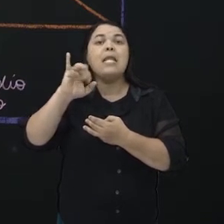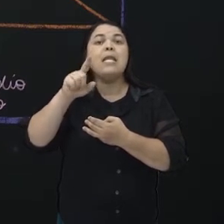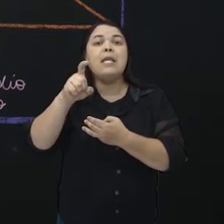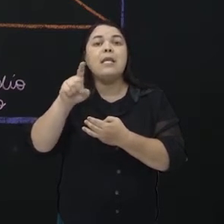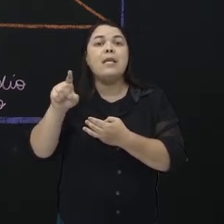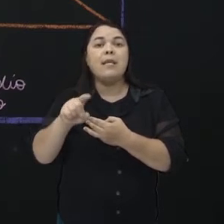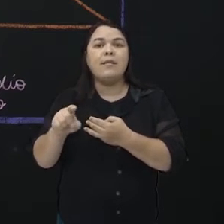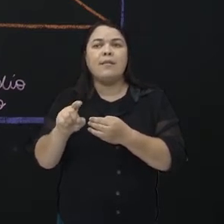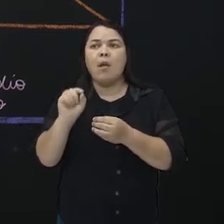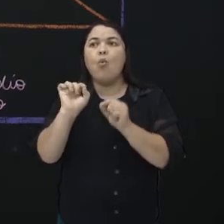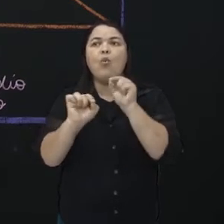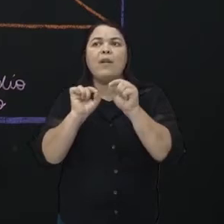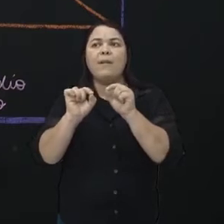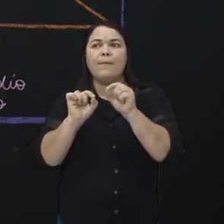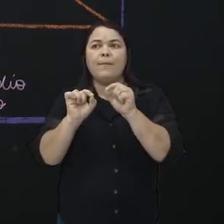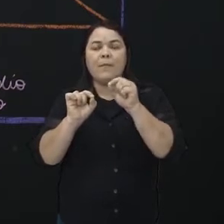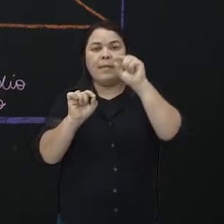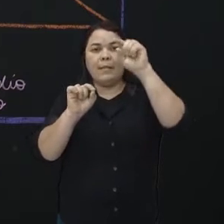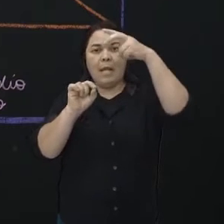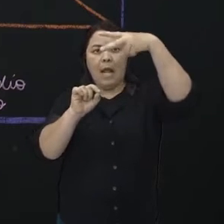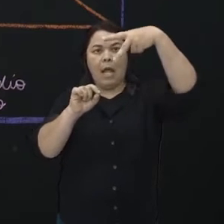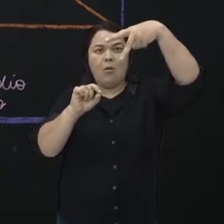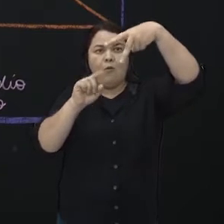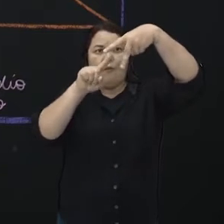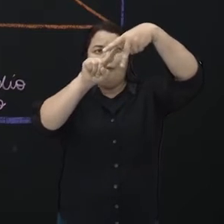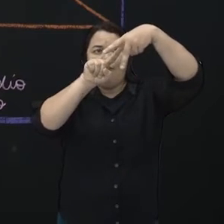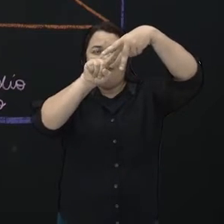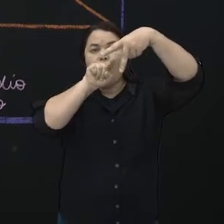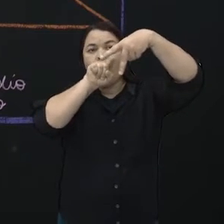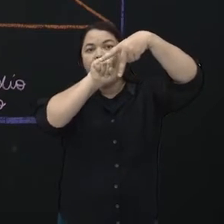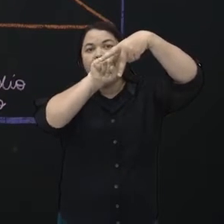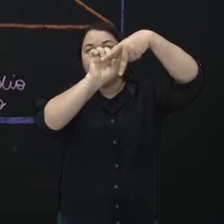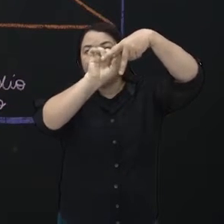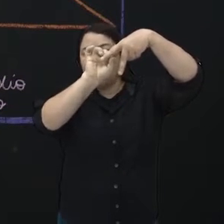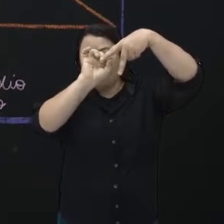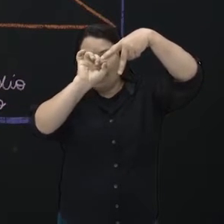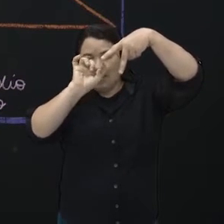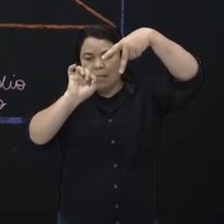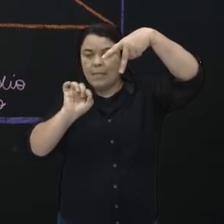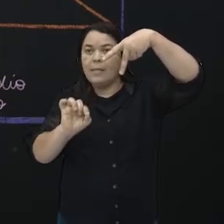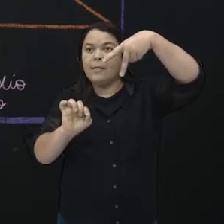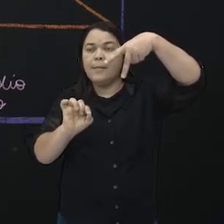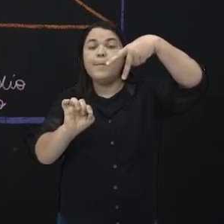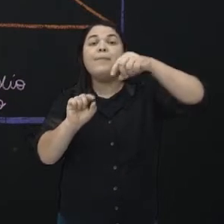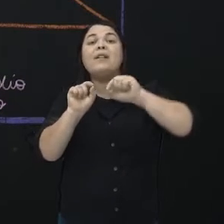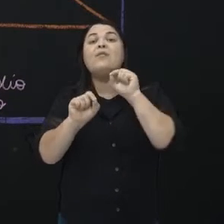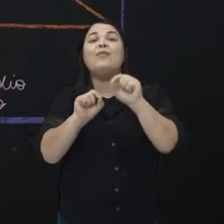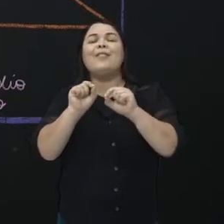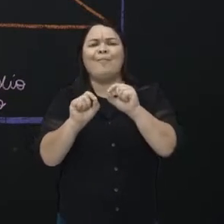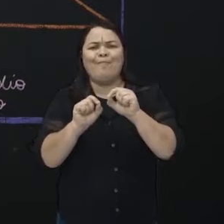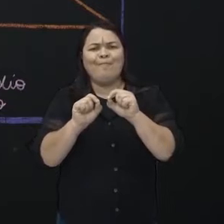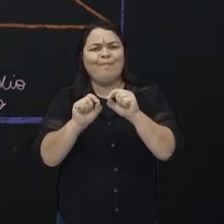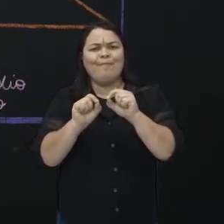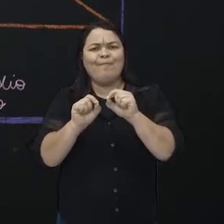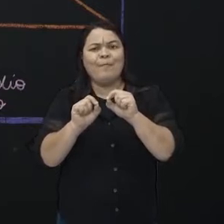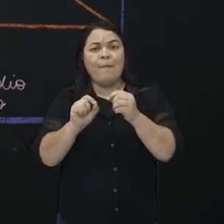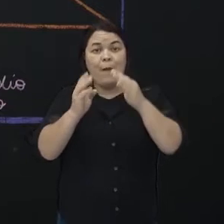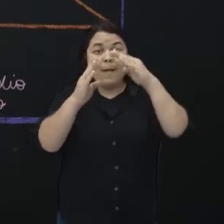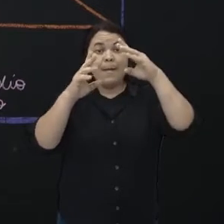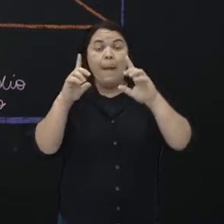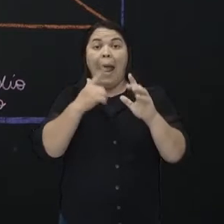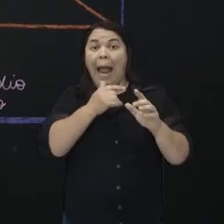ela chegar. Ok. Uma outra seviana importante aqui é a bissetriz, que é esta seviana que está indicada em